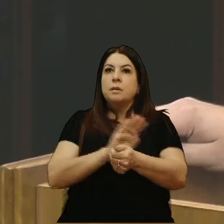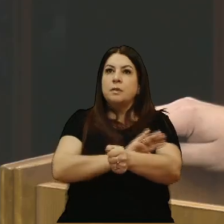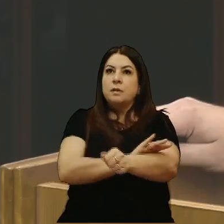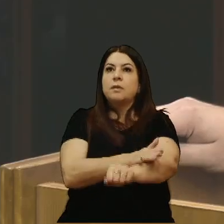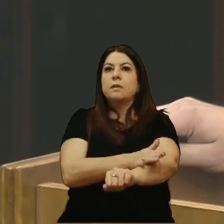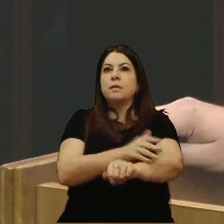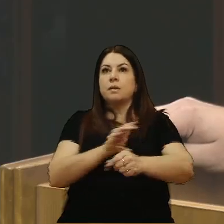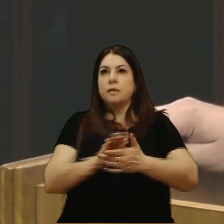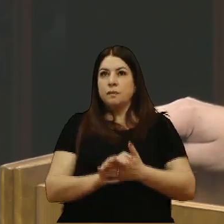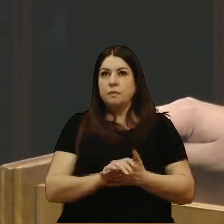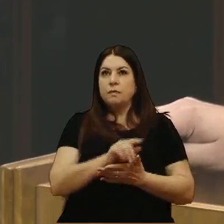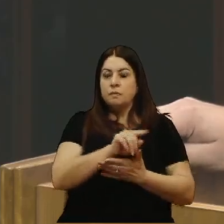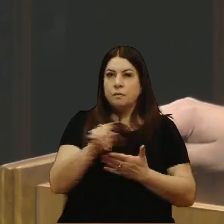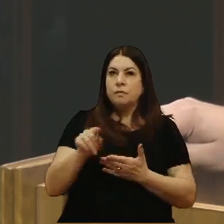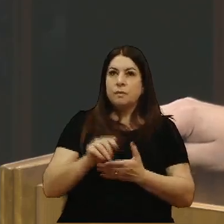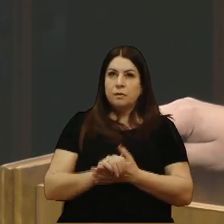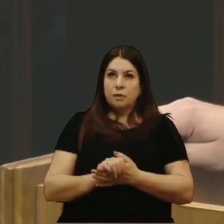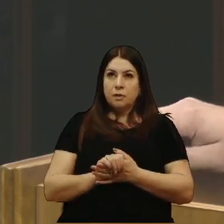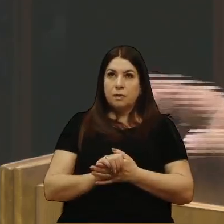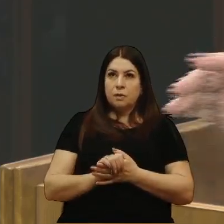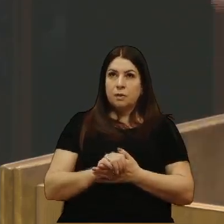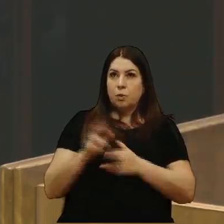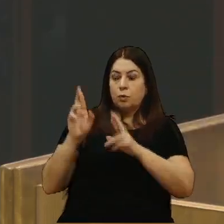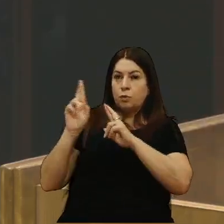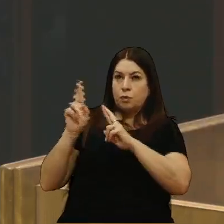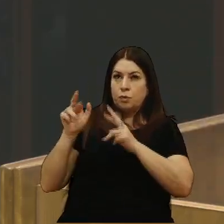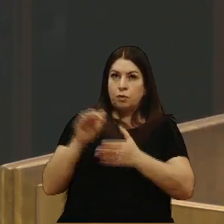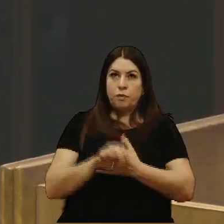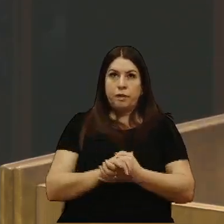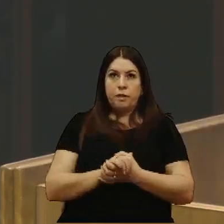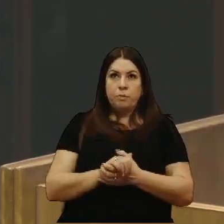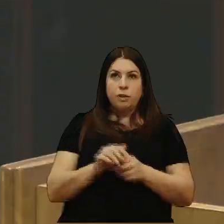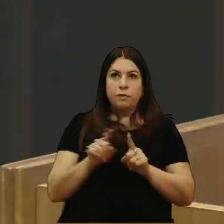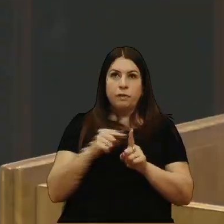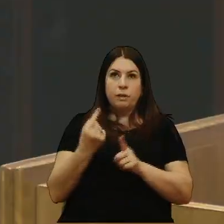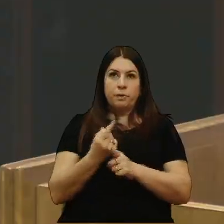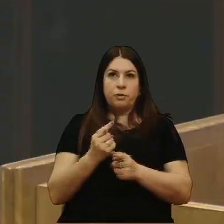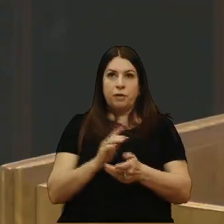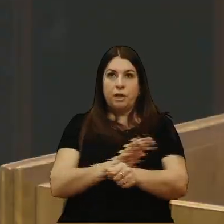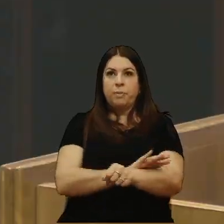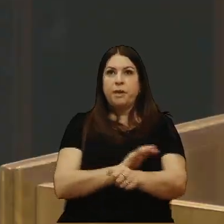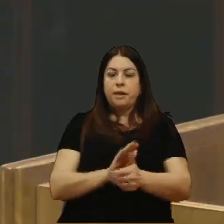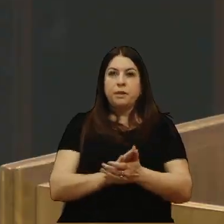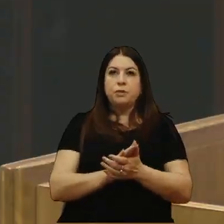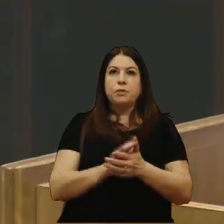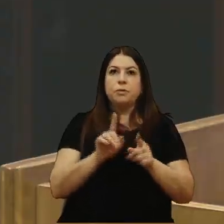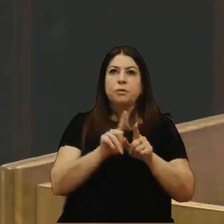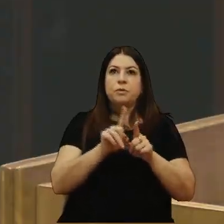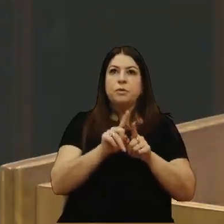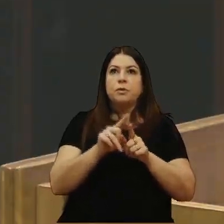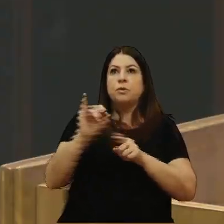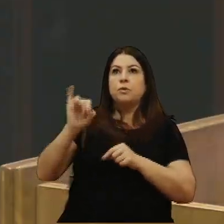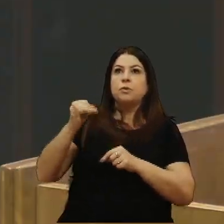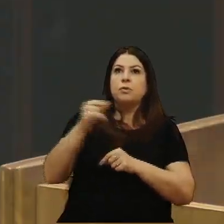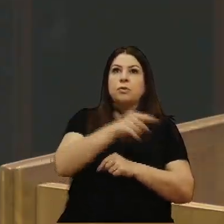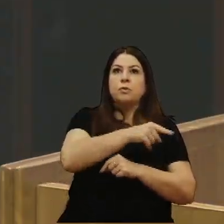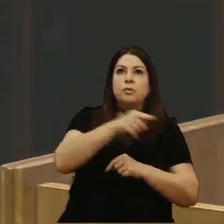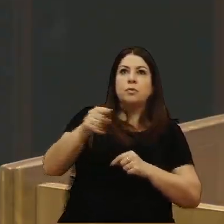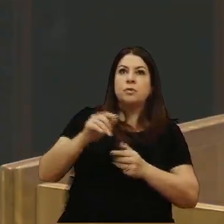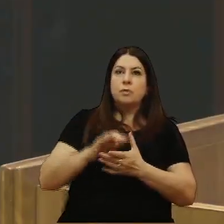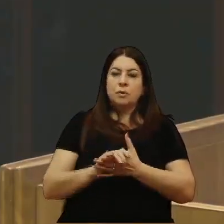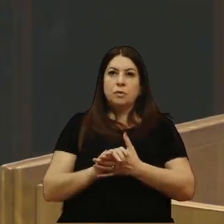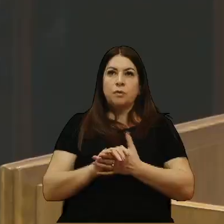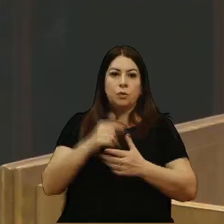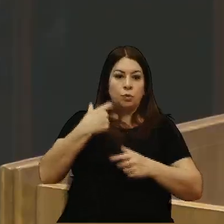racismo no Juventude, com a torcida. Quer dizer, o racismo não é um problema da Juventude. Tem racismo no Juventude. Se a gente for no Caxias,